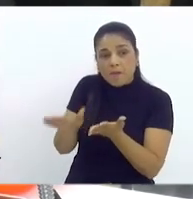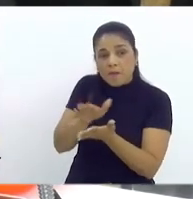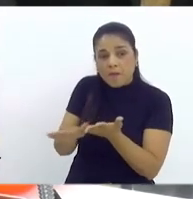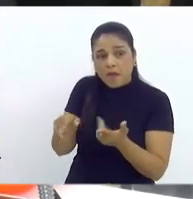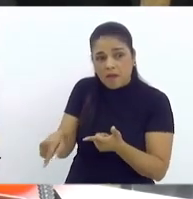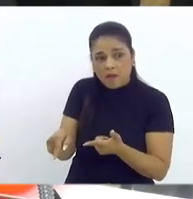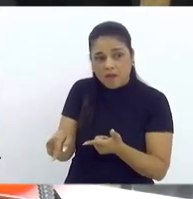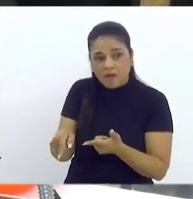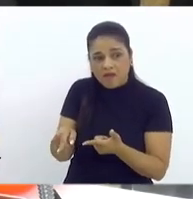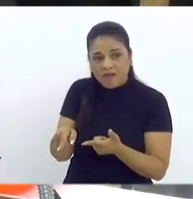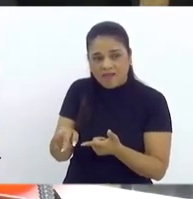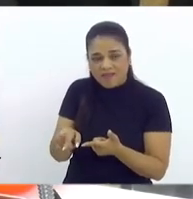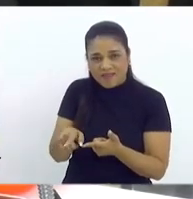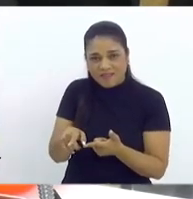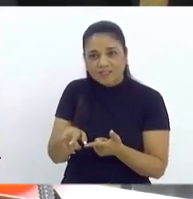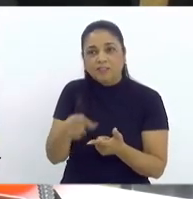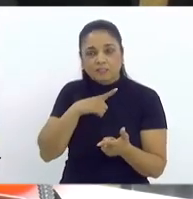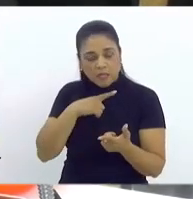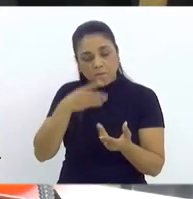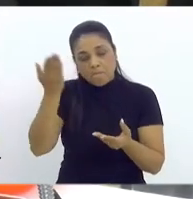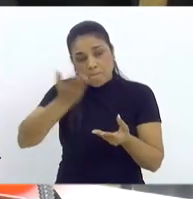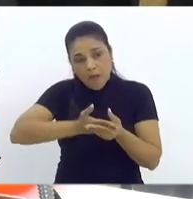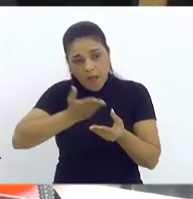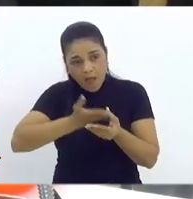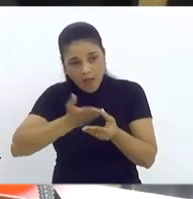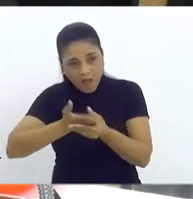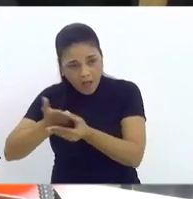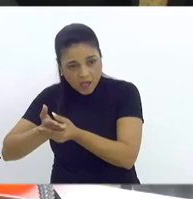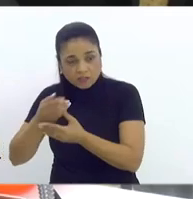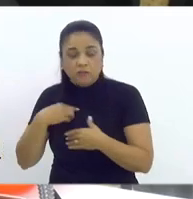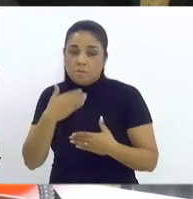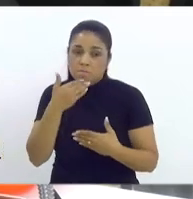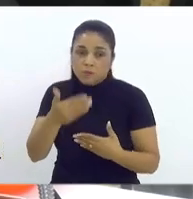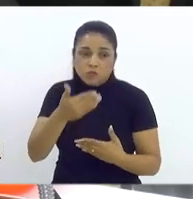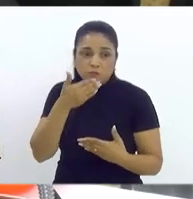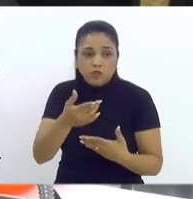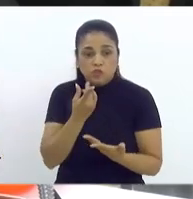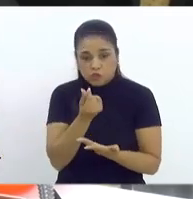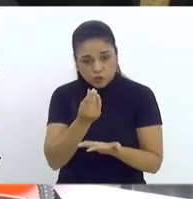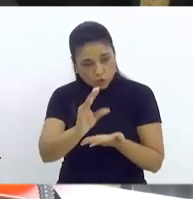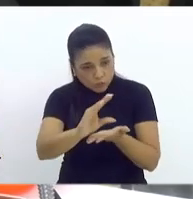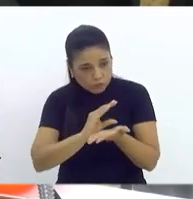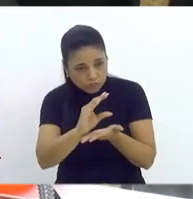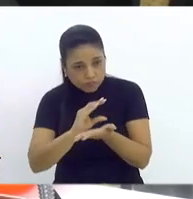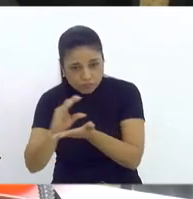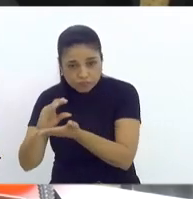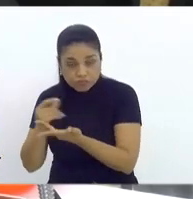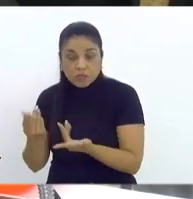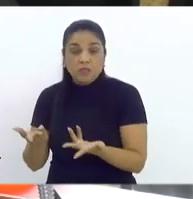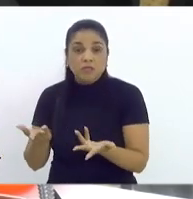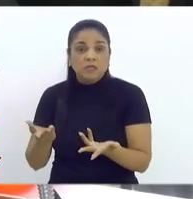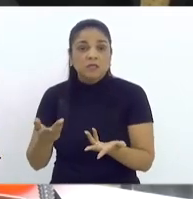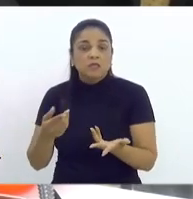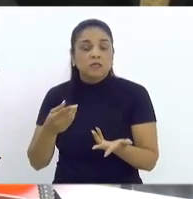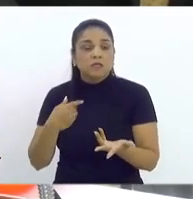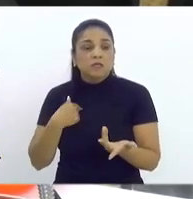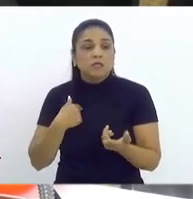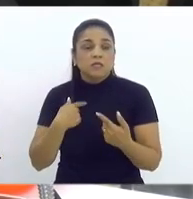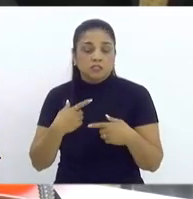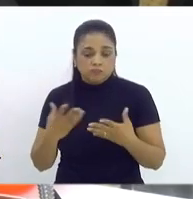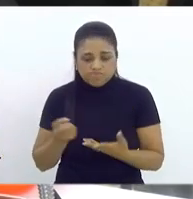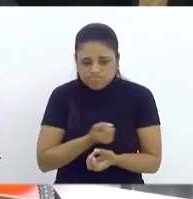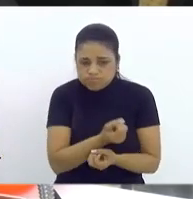A gente tem visto aí várias pastas, várias políticas públicas implorando recursos dessa casa, e a gente vê uma quantidade, ao meu ver,